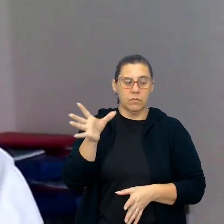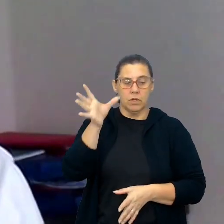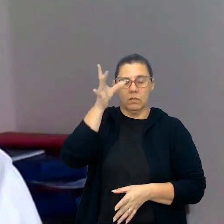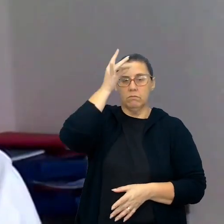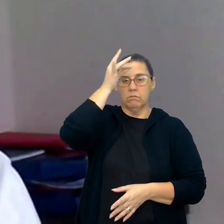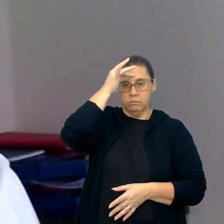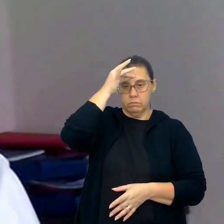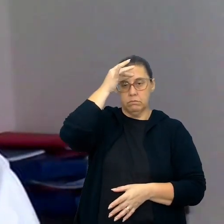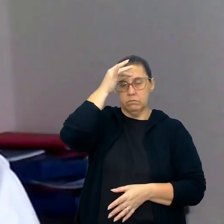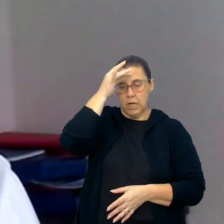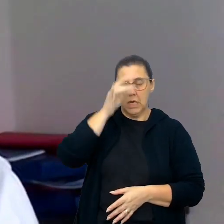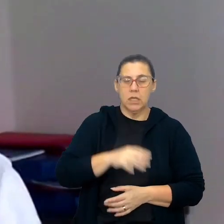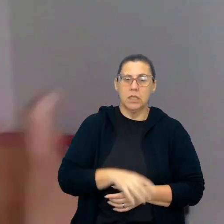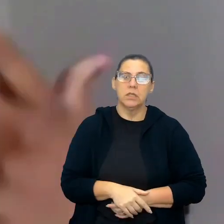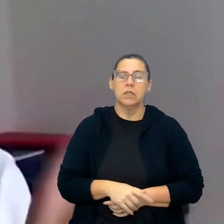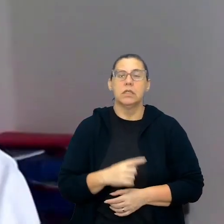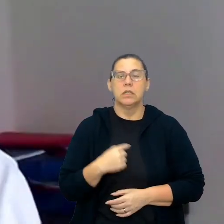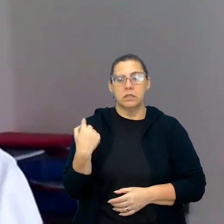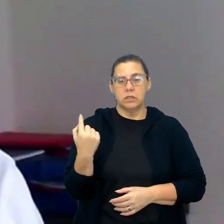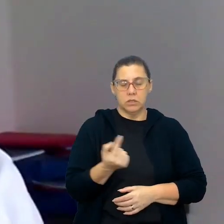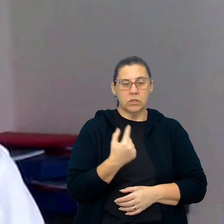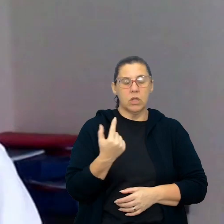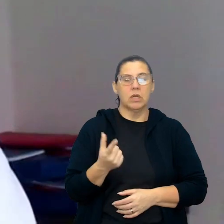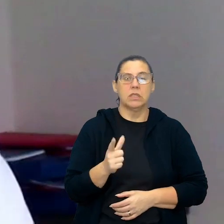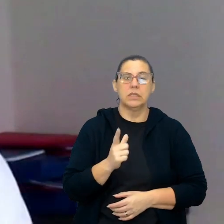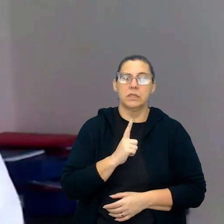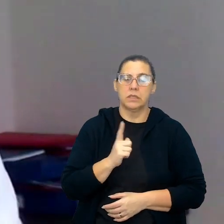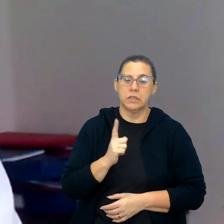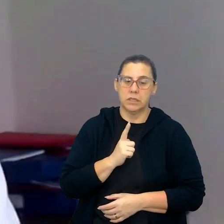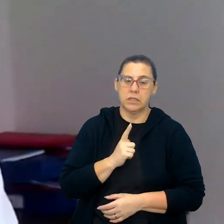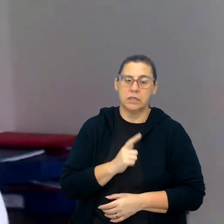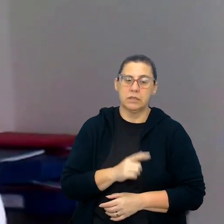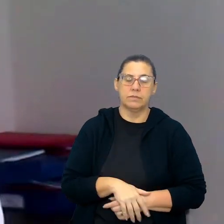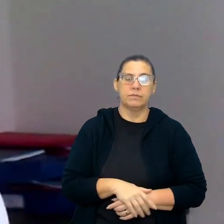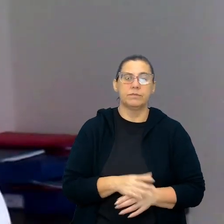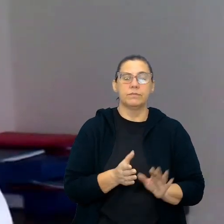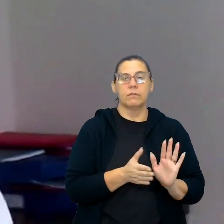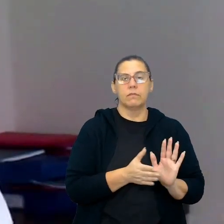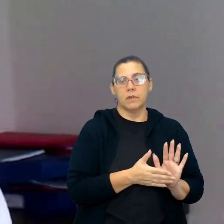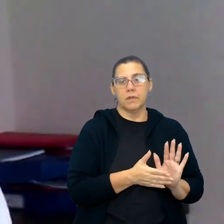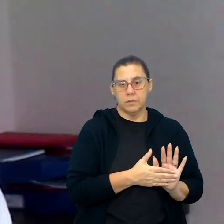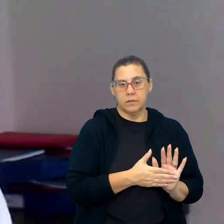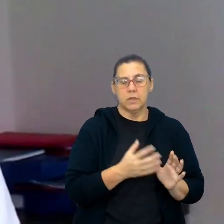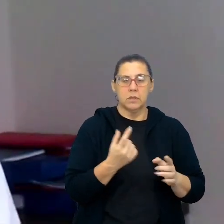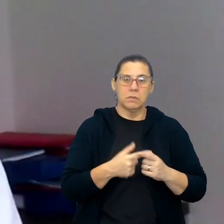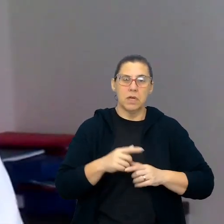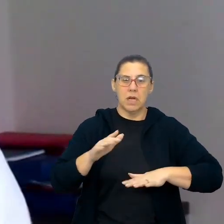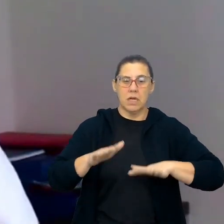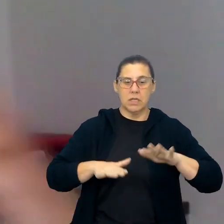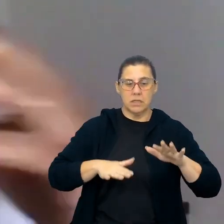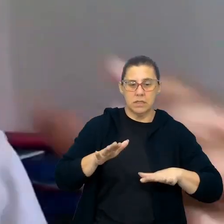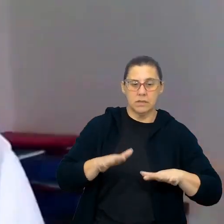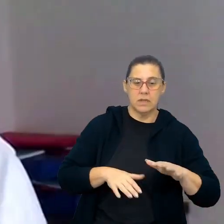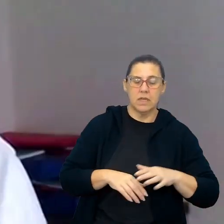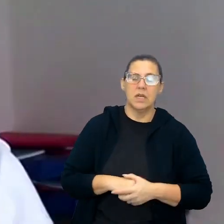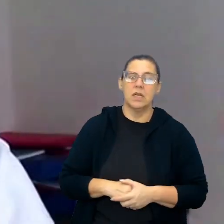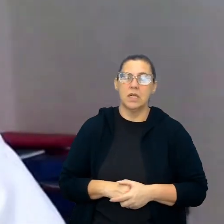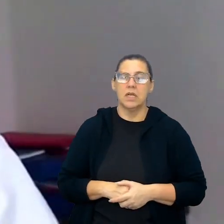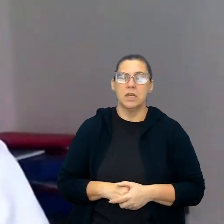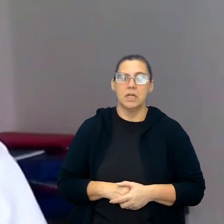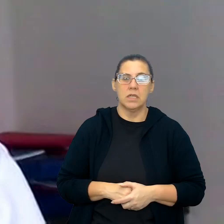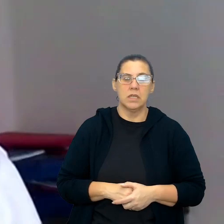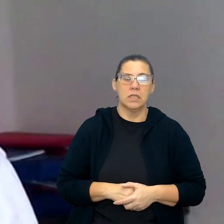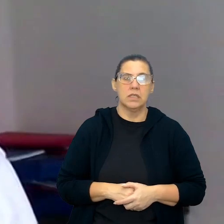disso para que nós tenhamos intencionalidade nas nossas proposições, porque às vezes fica meio de acordo